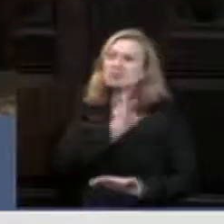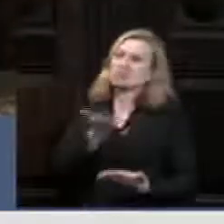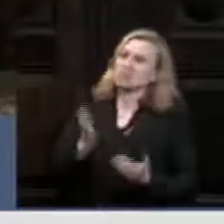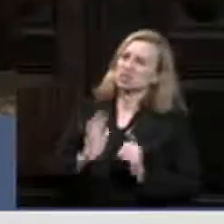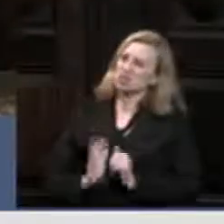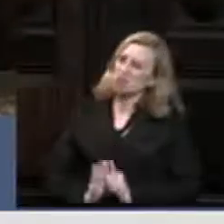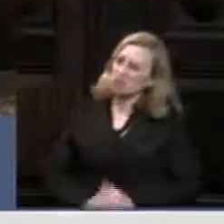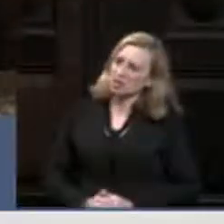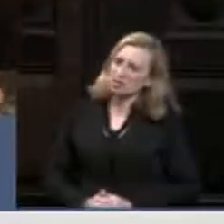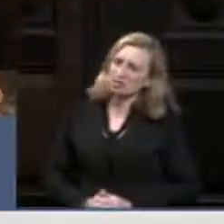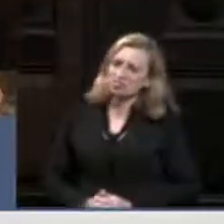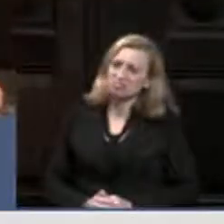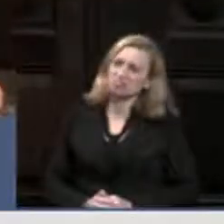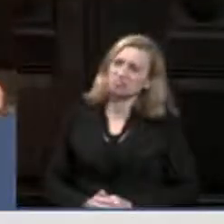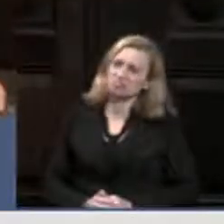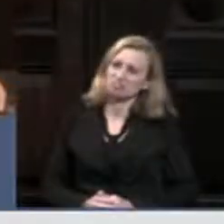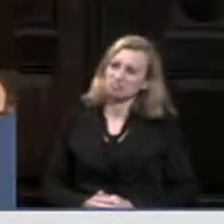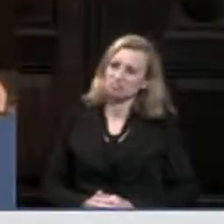preconceituosas.